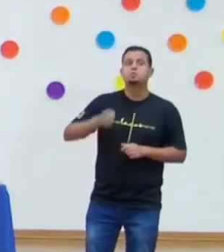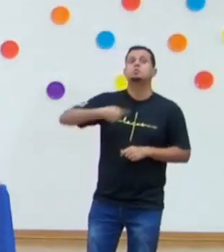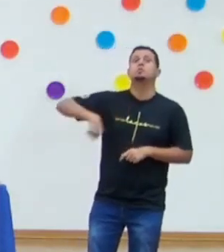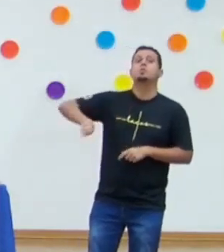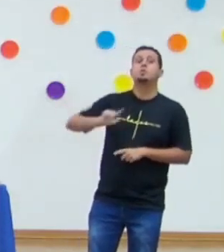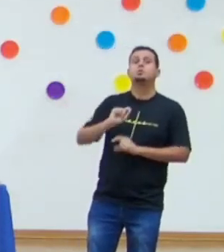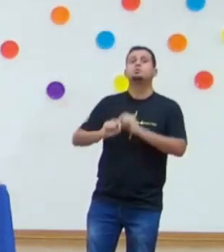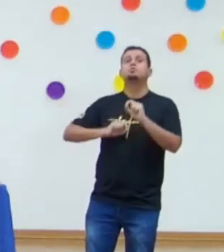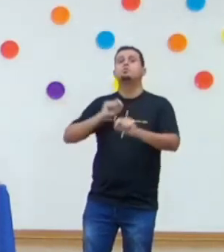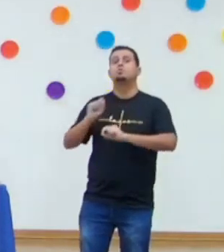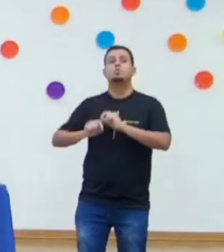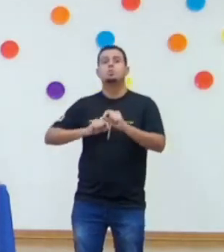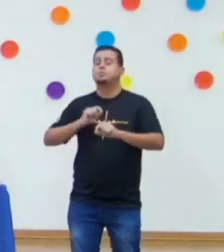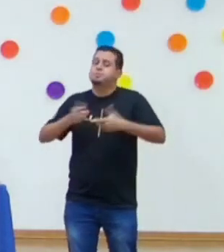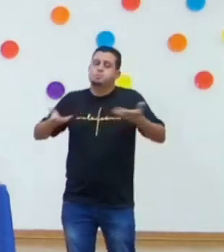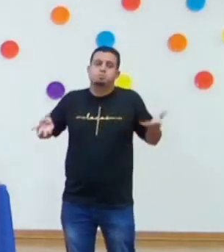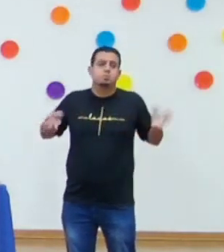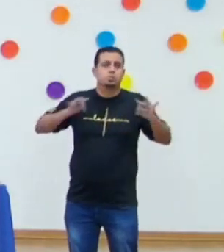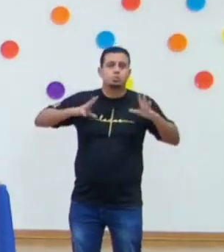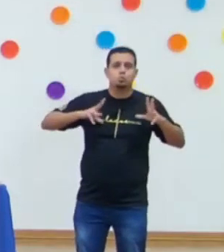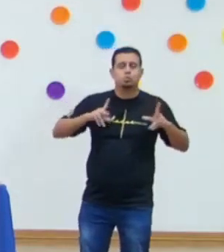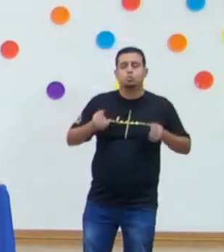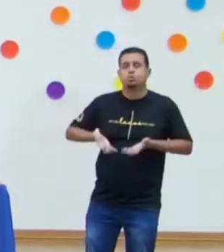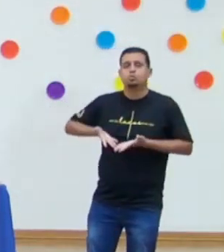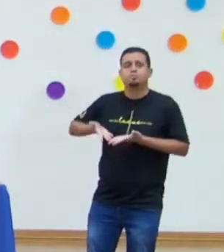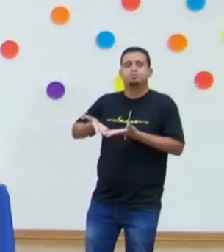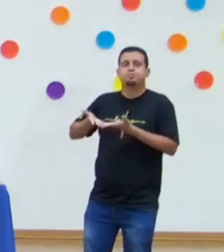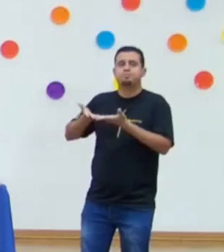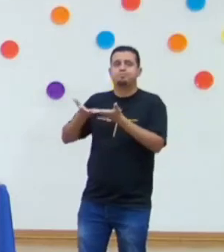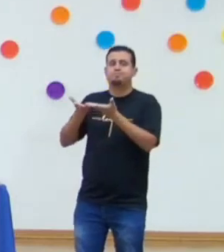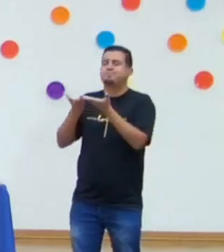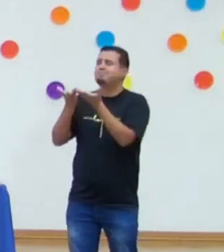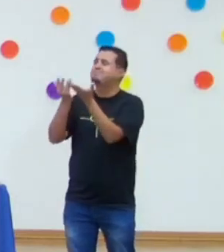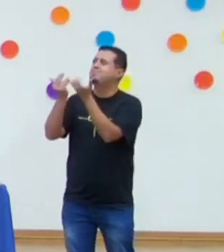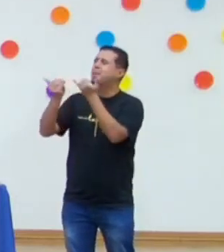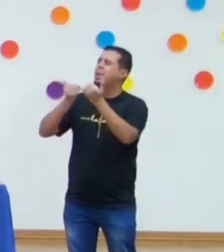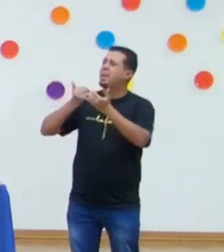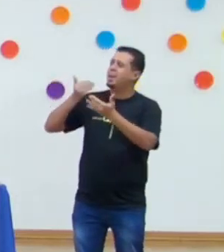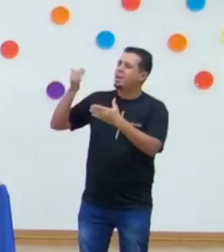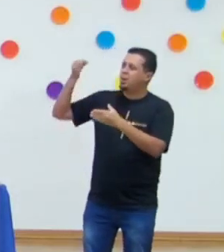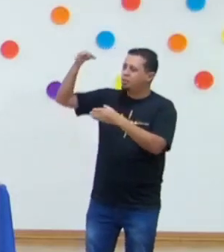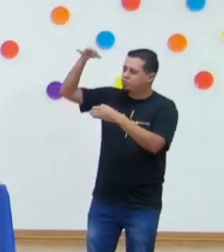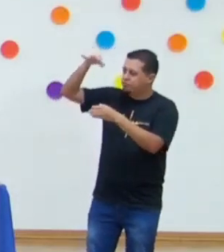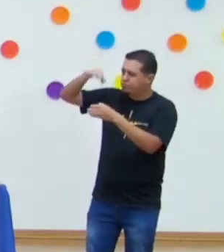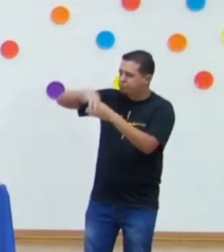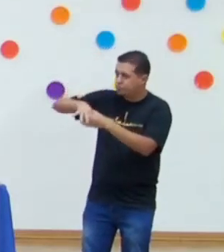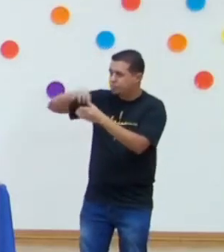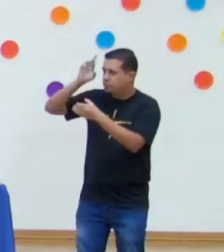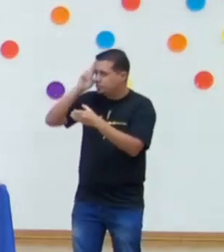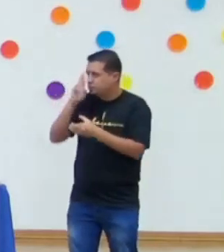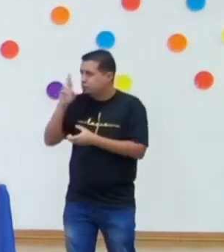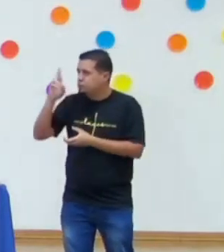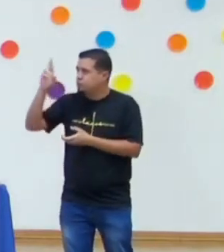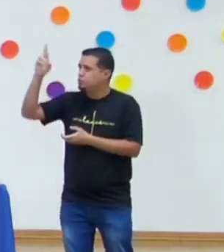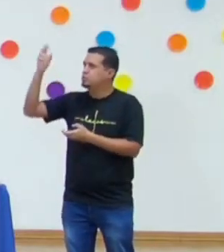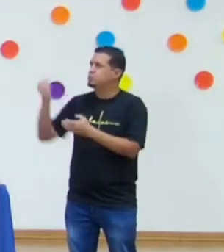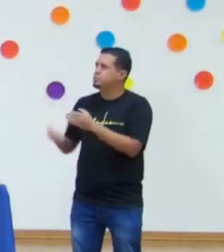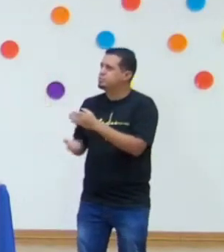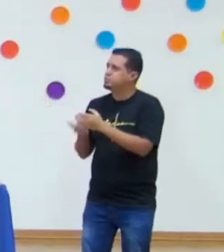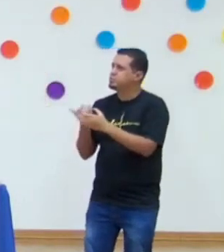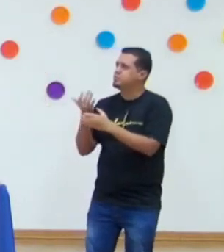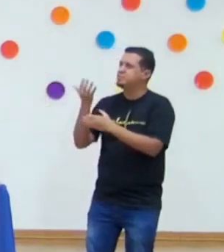Nós só nos cabe tudo dedicar, oferta suave ao